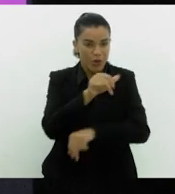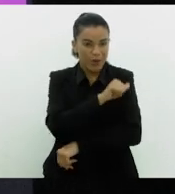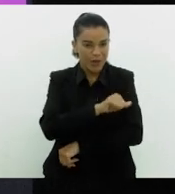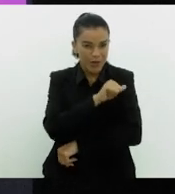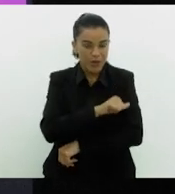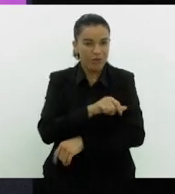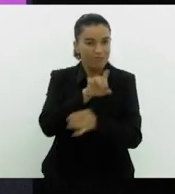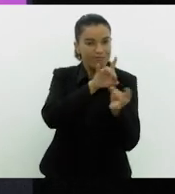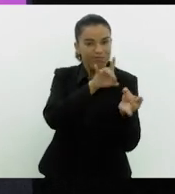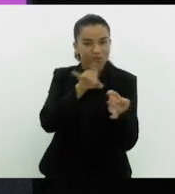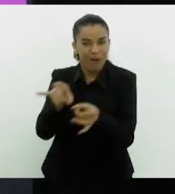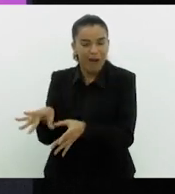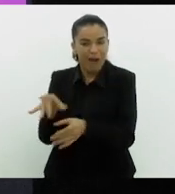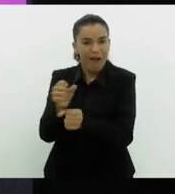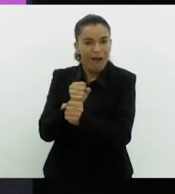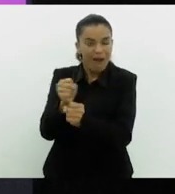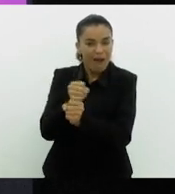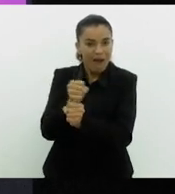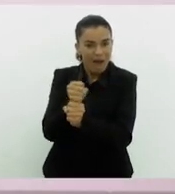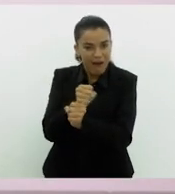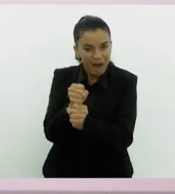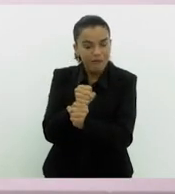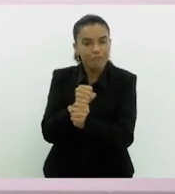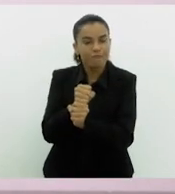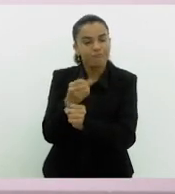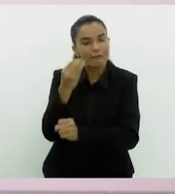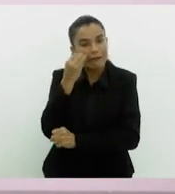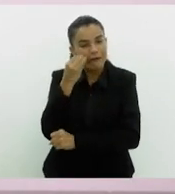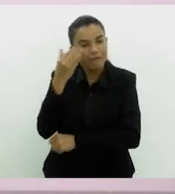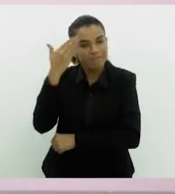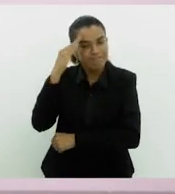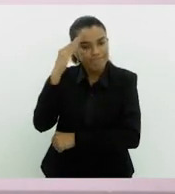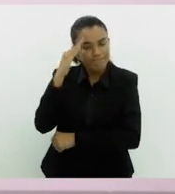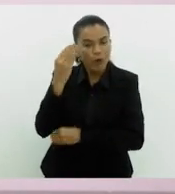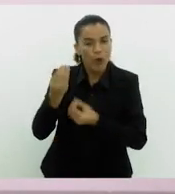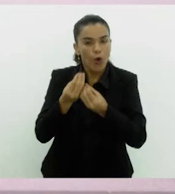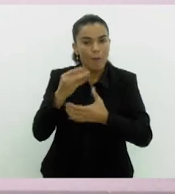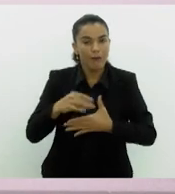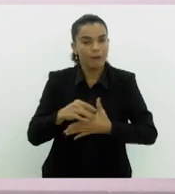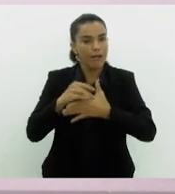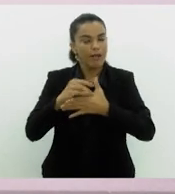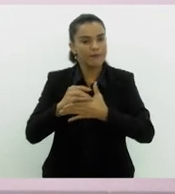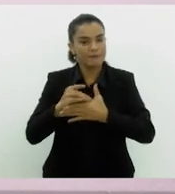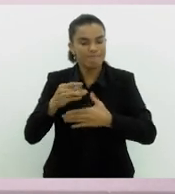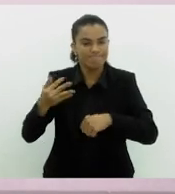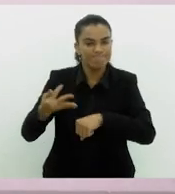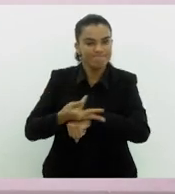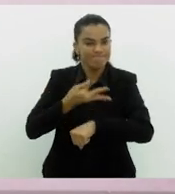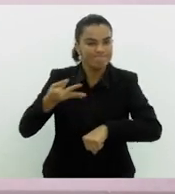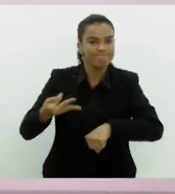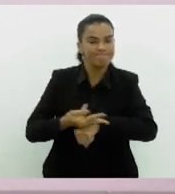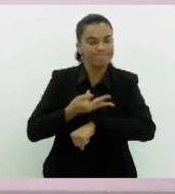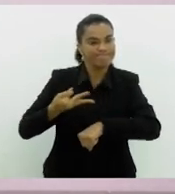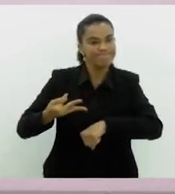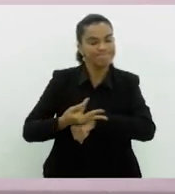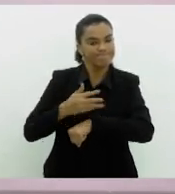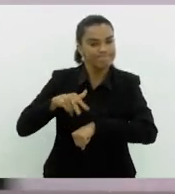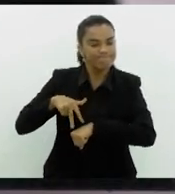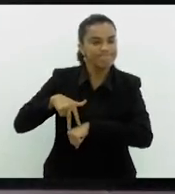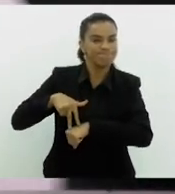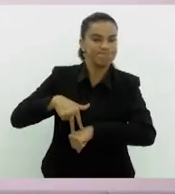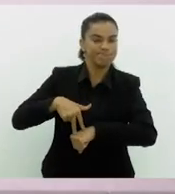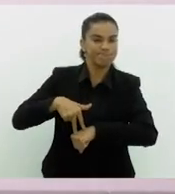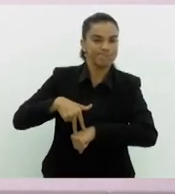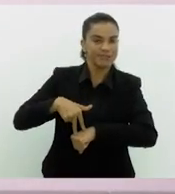é abandonada há muito tempo, a gente tem que entender essas lideranças como resistência, né? Assim, a gente vem de um espaço que elas são um